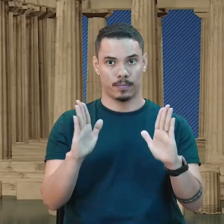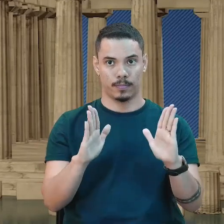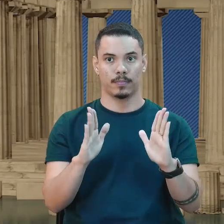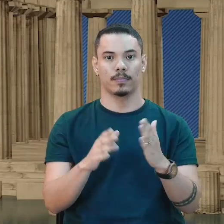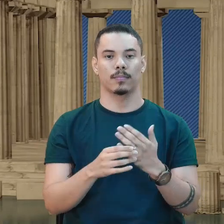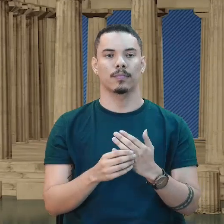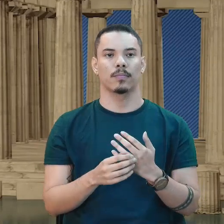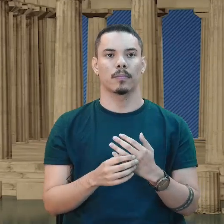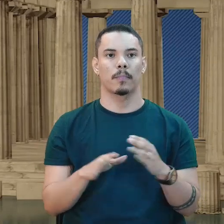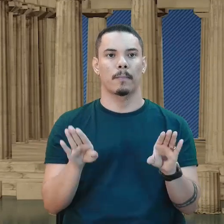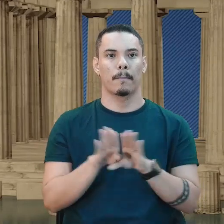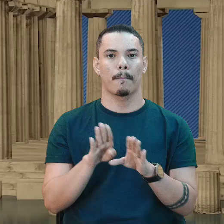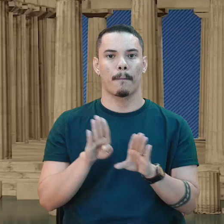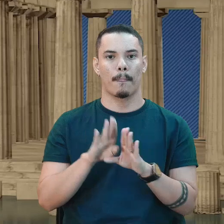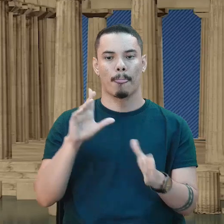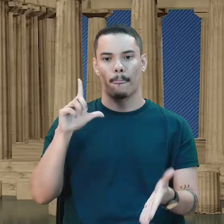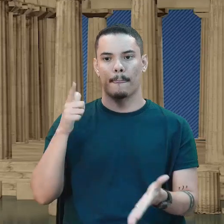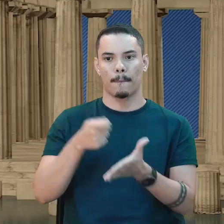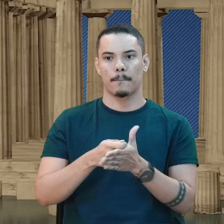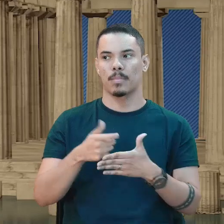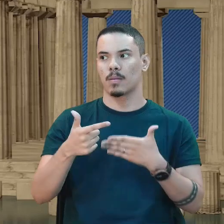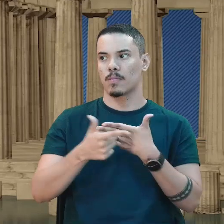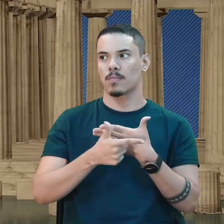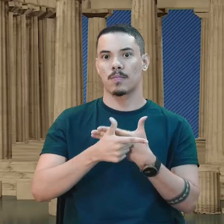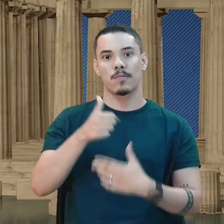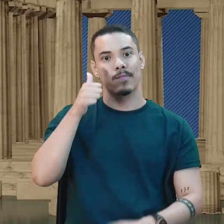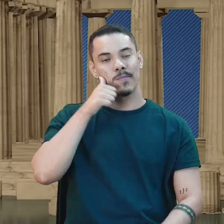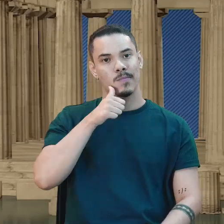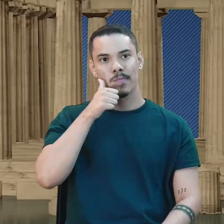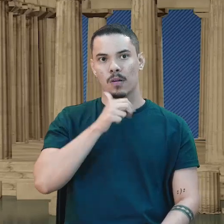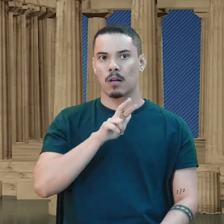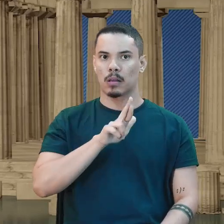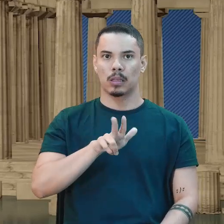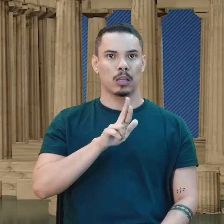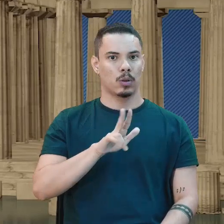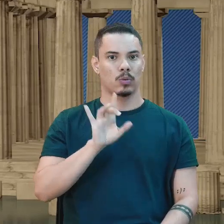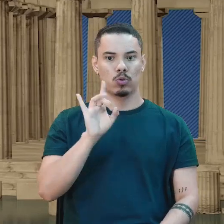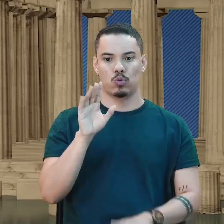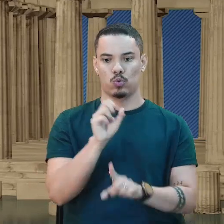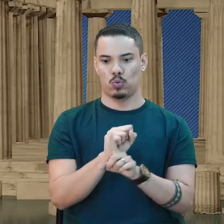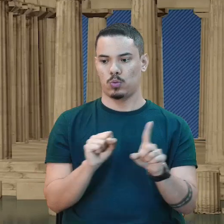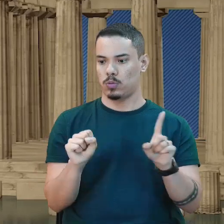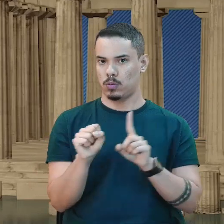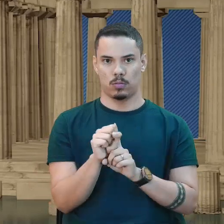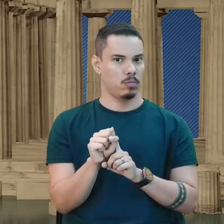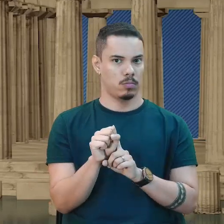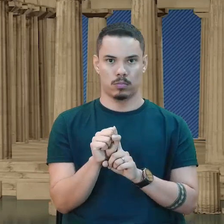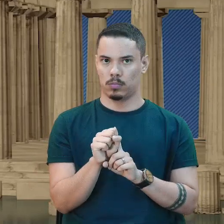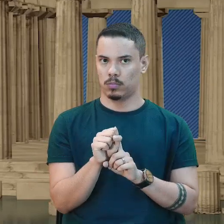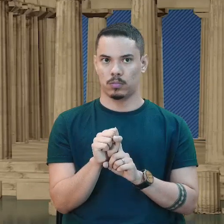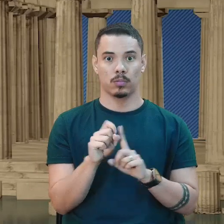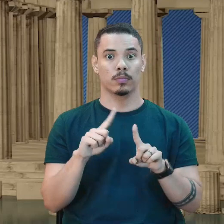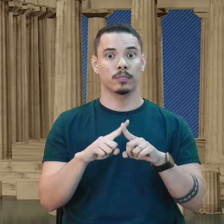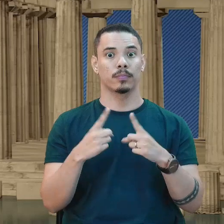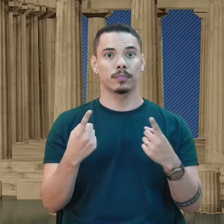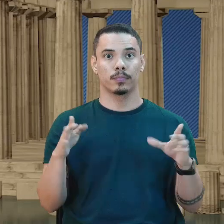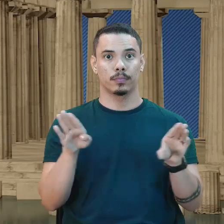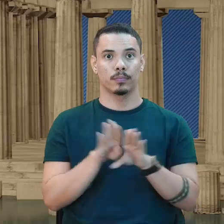que determinavam que o papel da mulher não era um papel social, era um papel